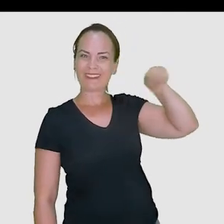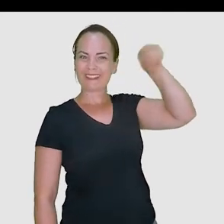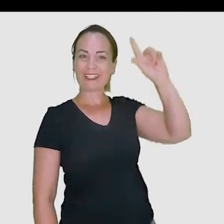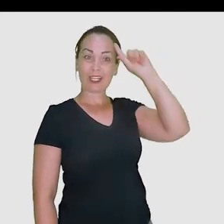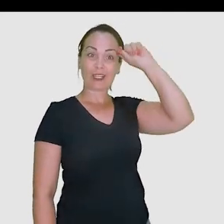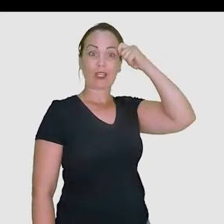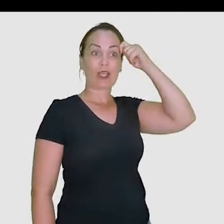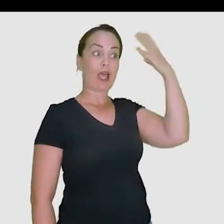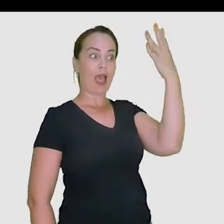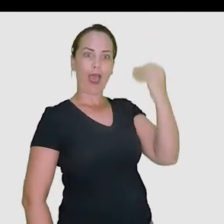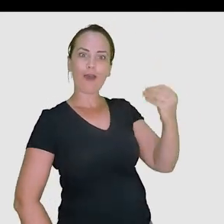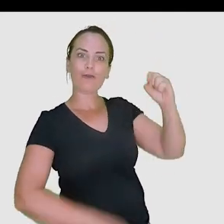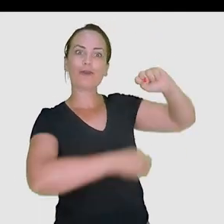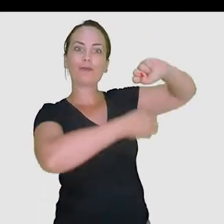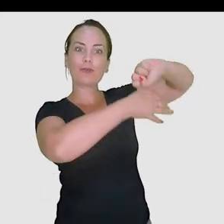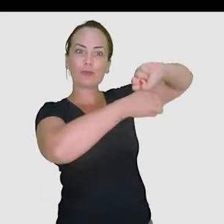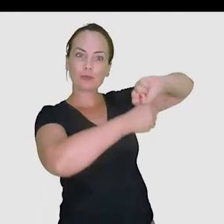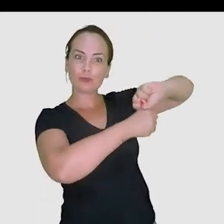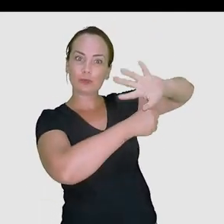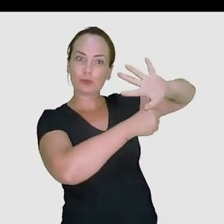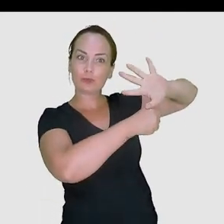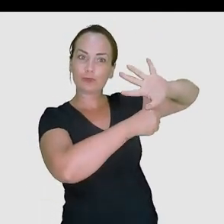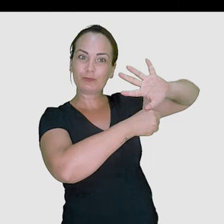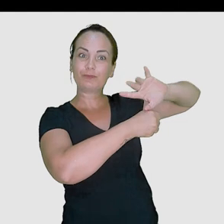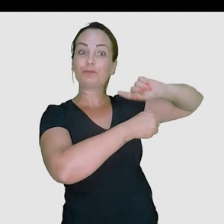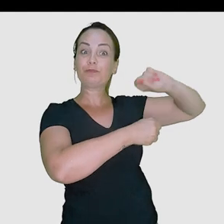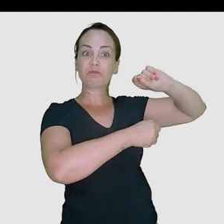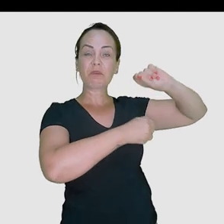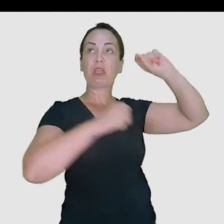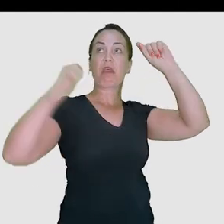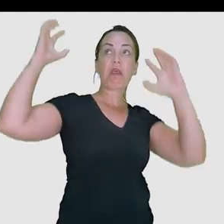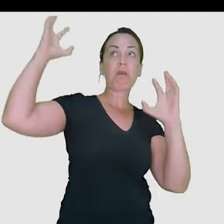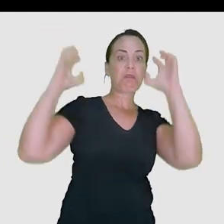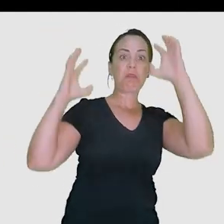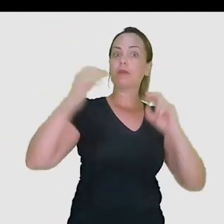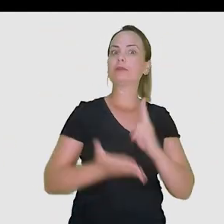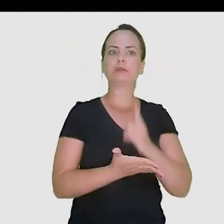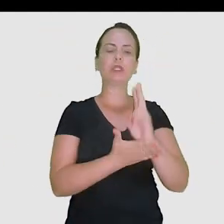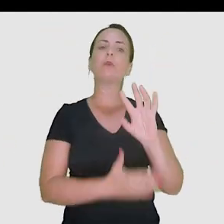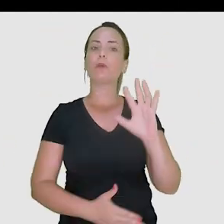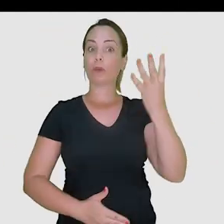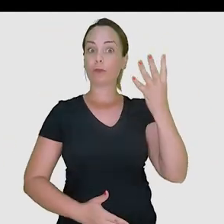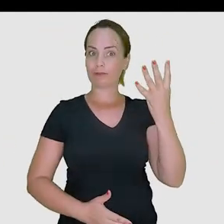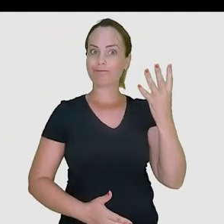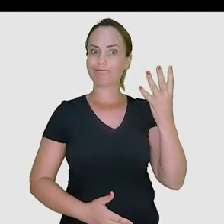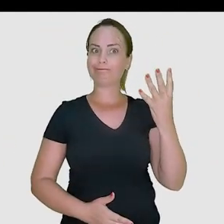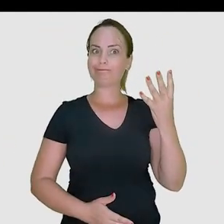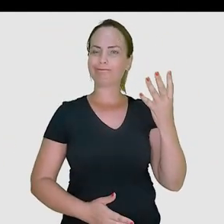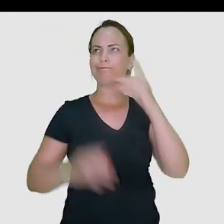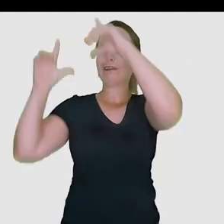mais conhecida no sul da África, é que o desentendimento entre o Sol e a Lua acontecia